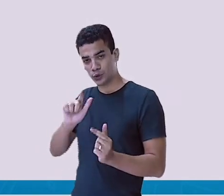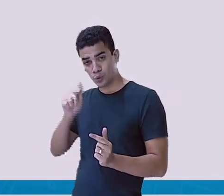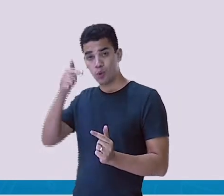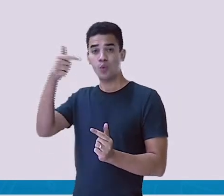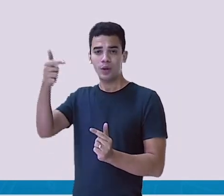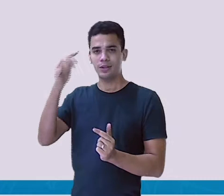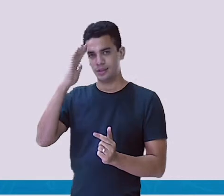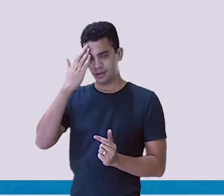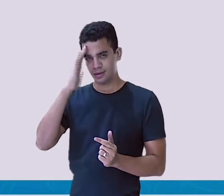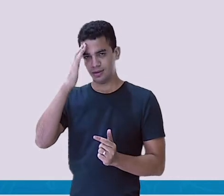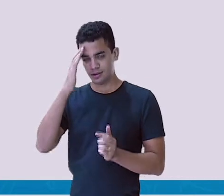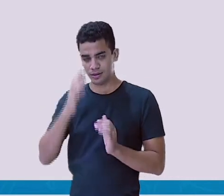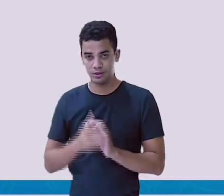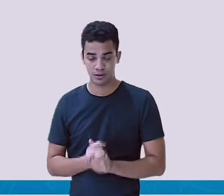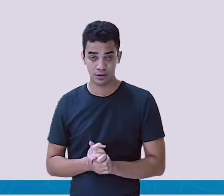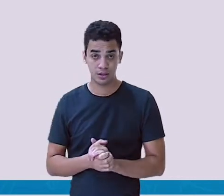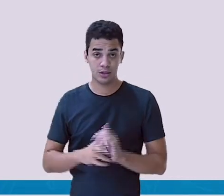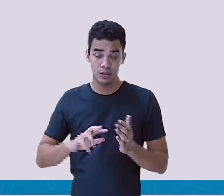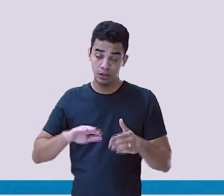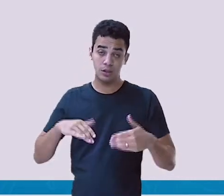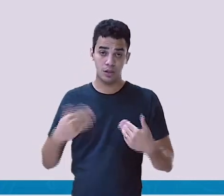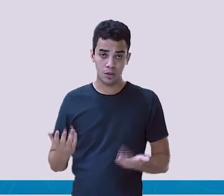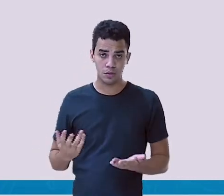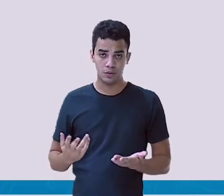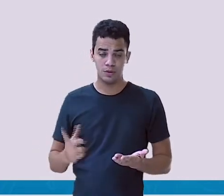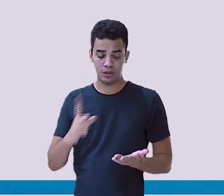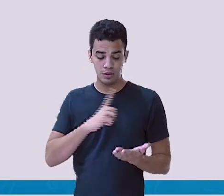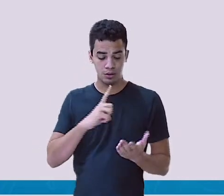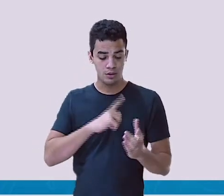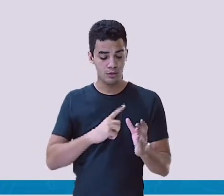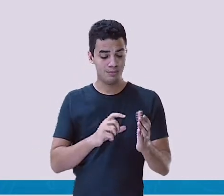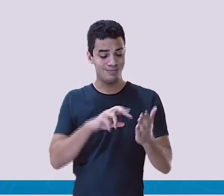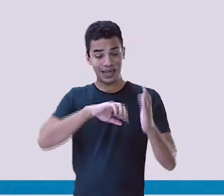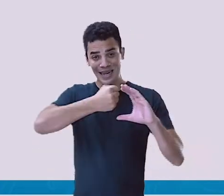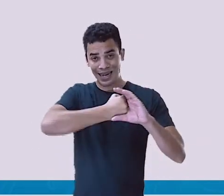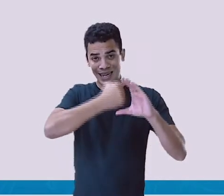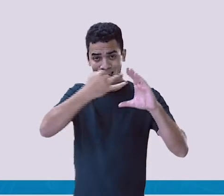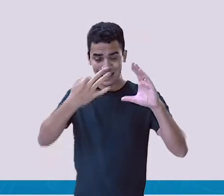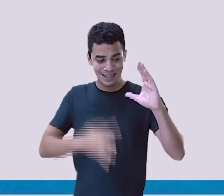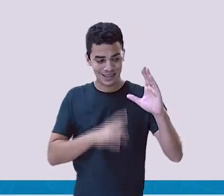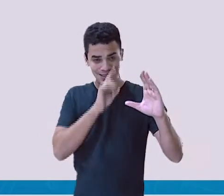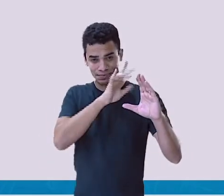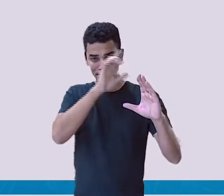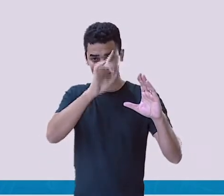Então, aqui nós temos as partes de um monômio.